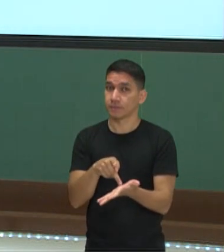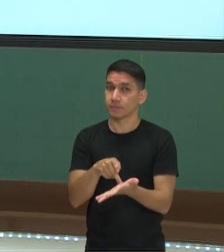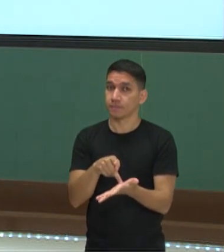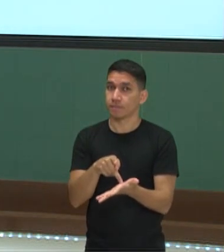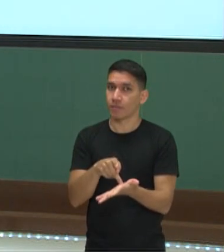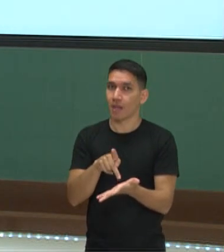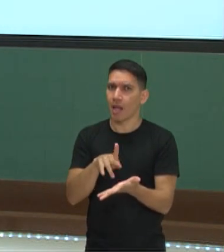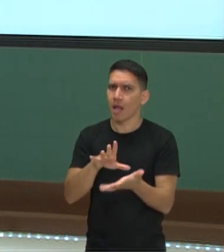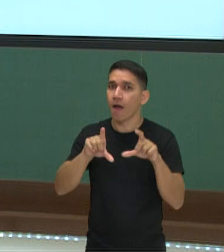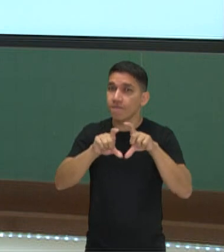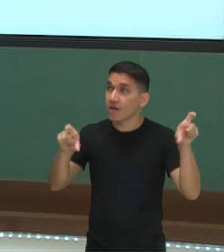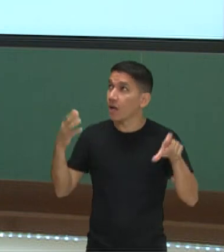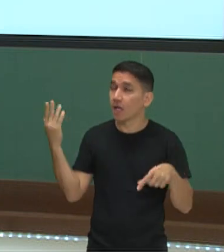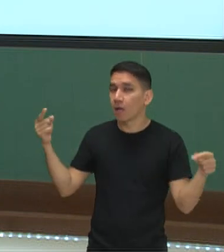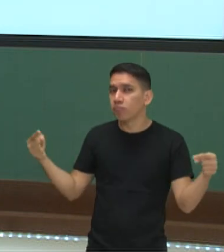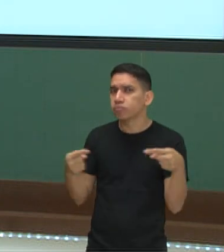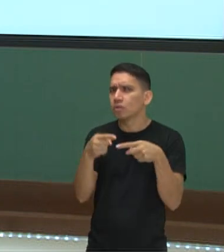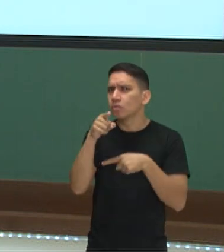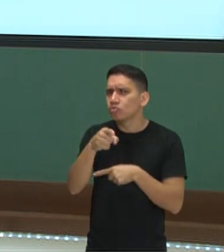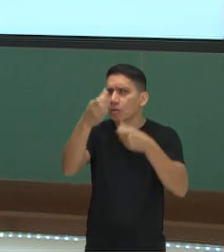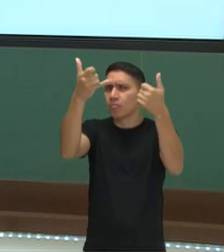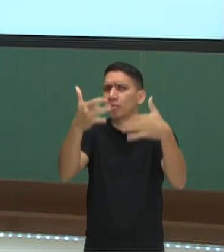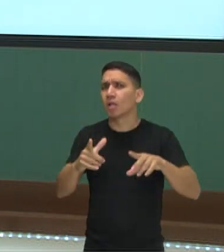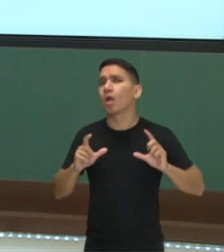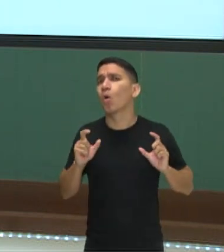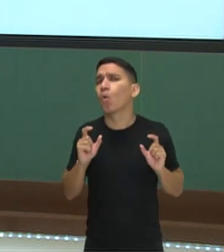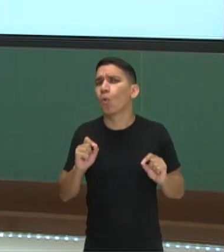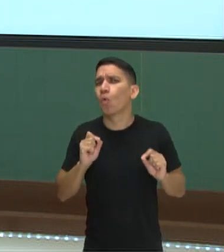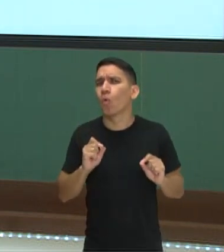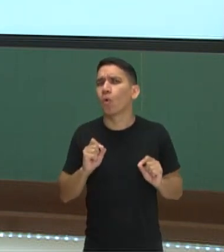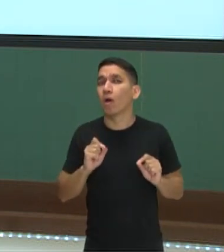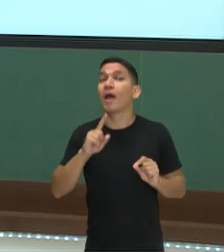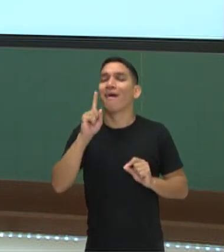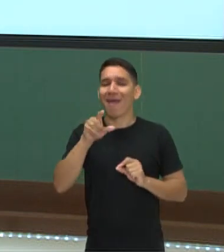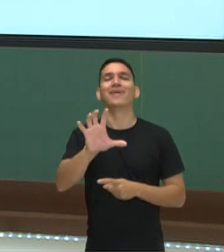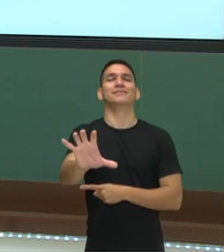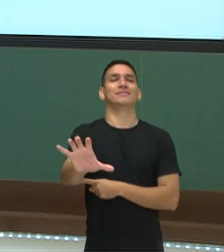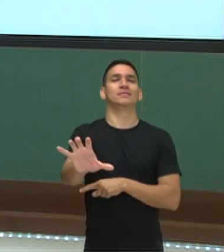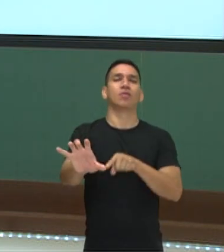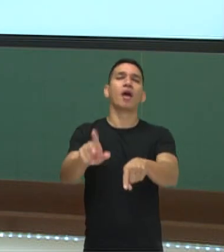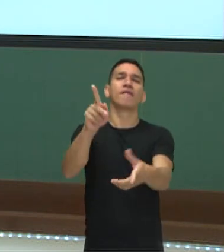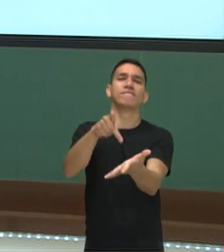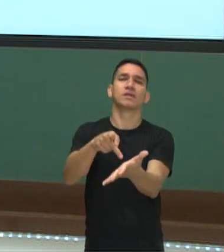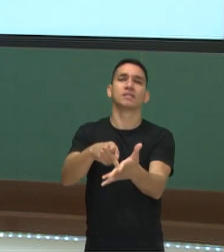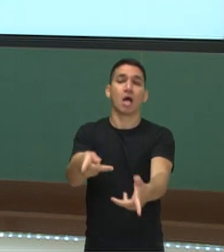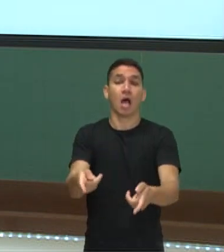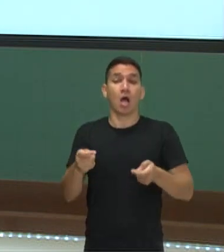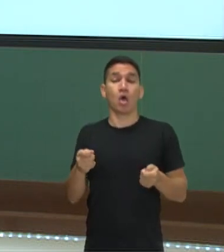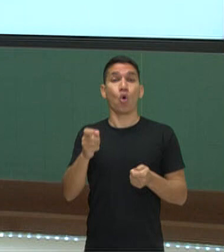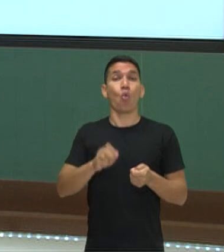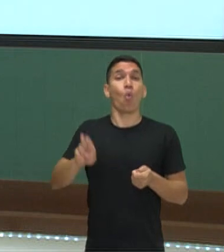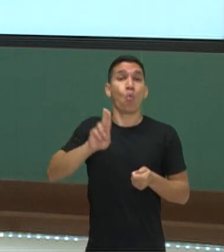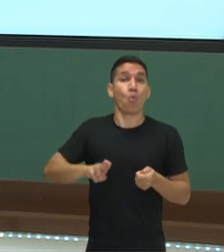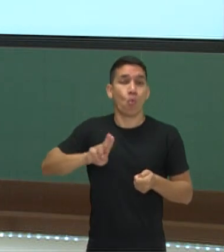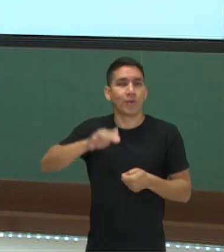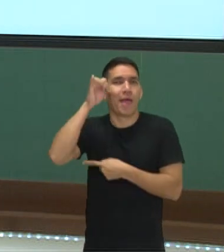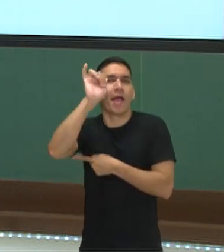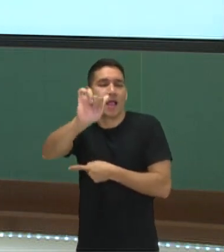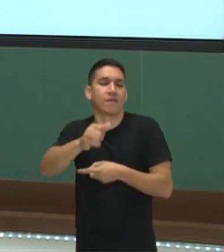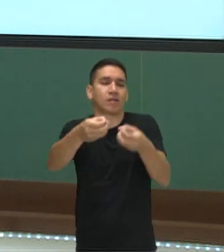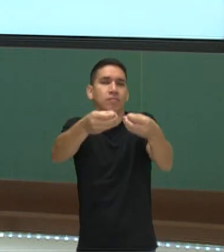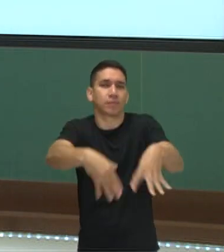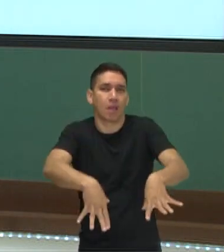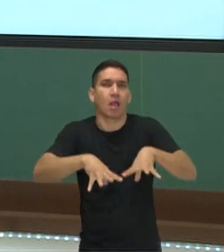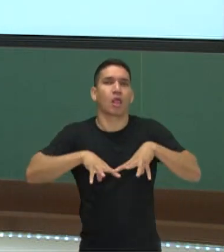A partir dessa frase, vocês vão escrever argumentos. Realmente é isso. Realmente a redução do consumo evita a